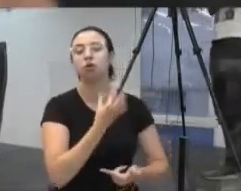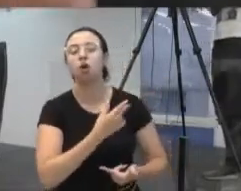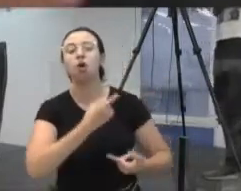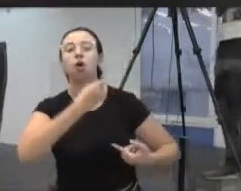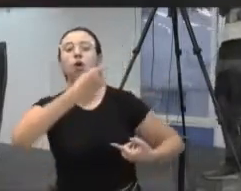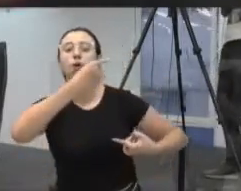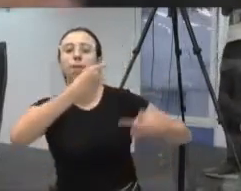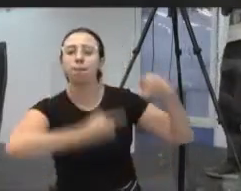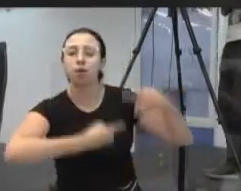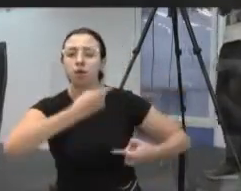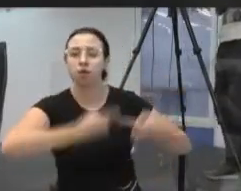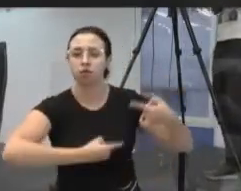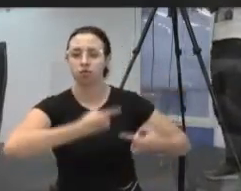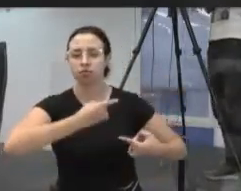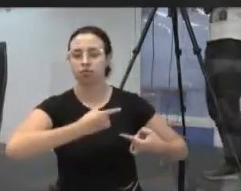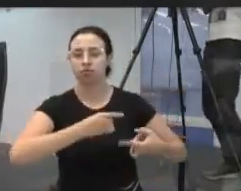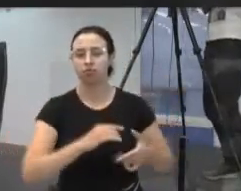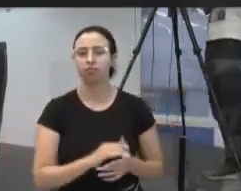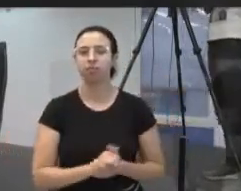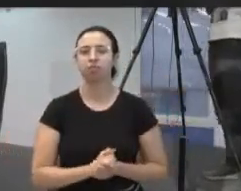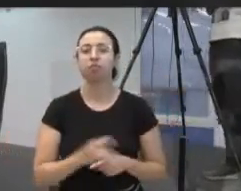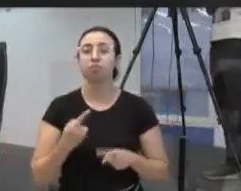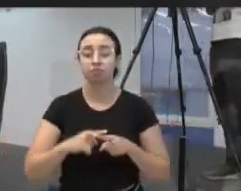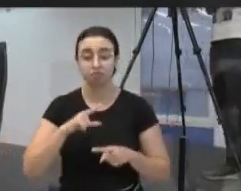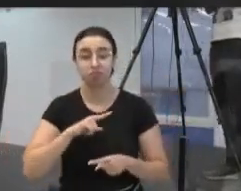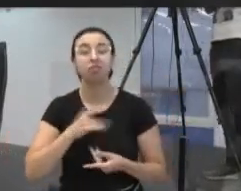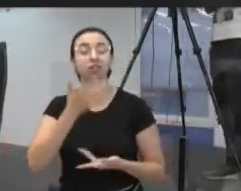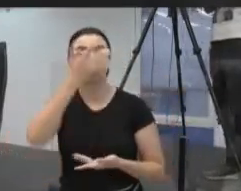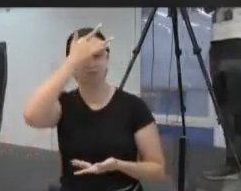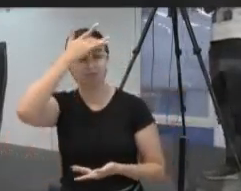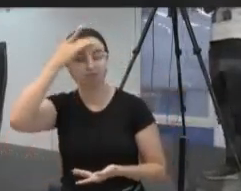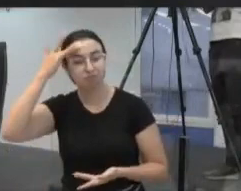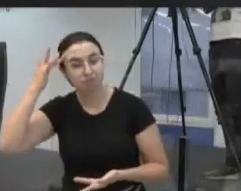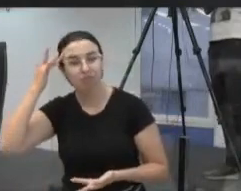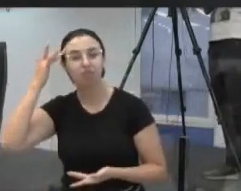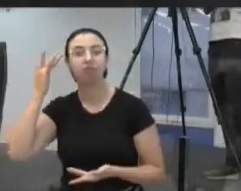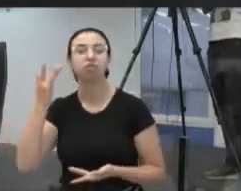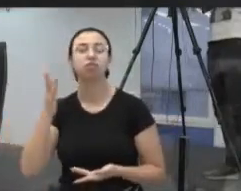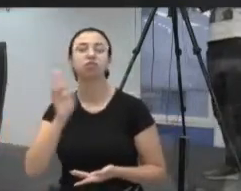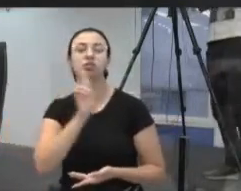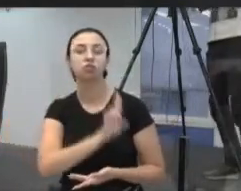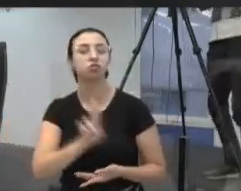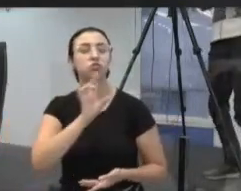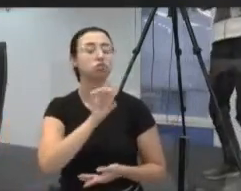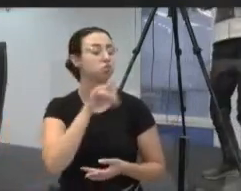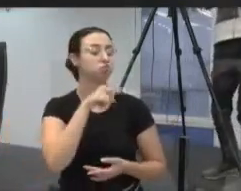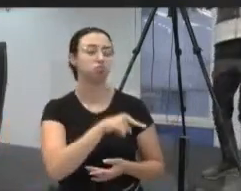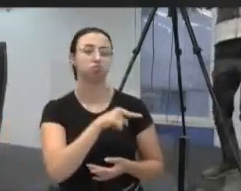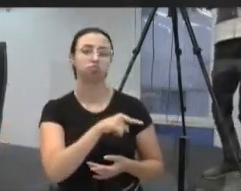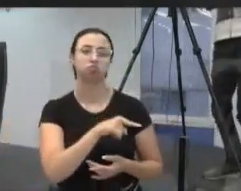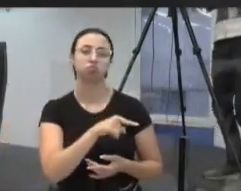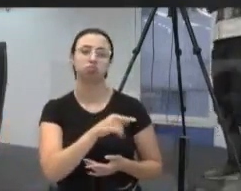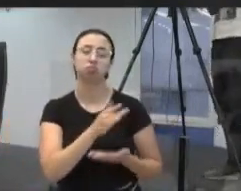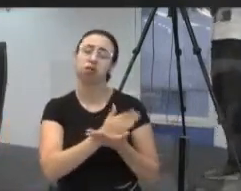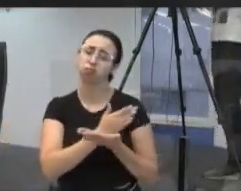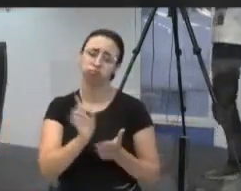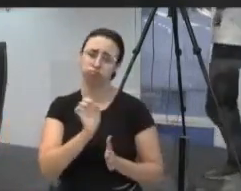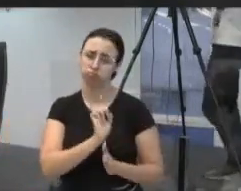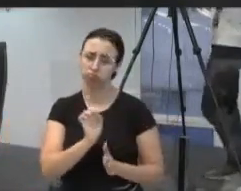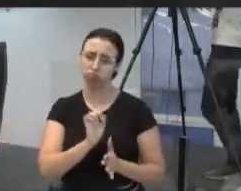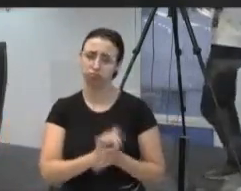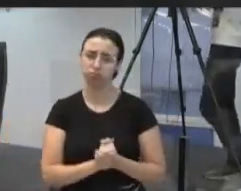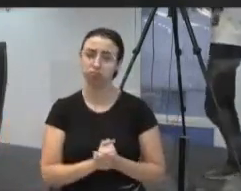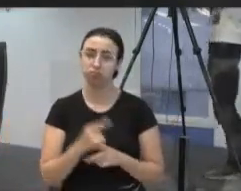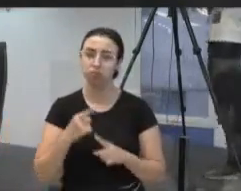vai te fazer chegar além através daquilo, porque tem muitas pessoas que, às vezes, utilizam disso, e muitas não.